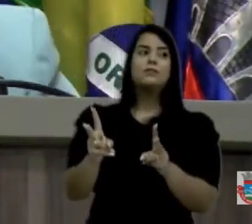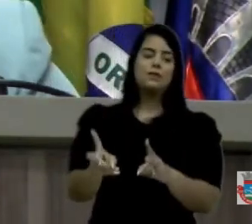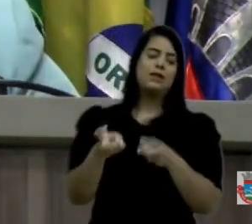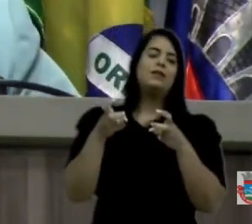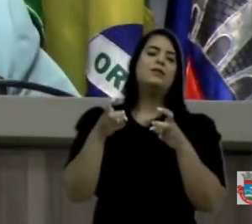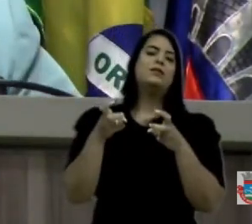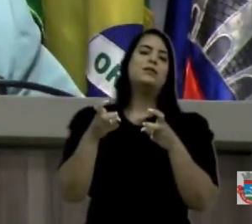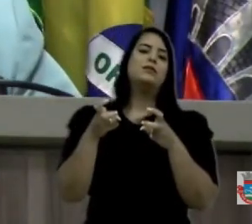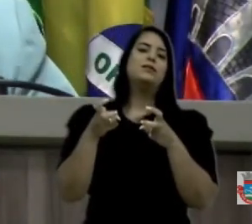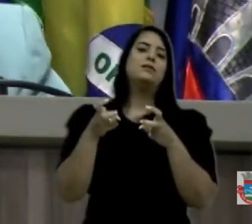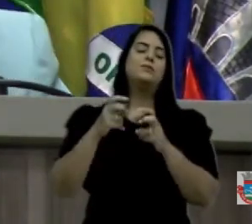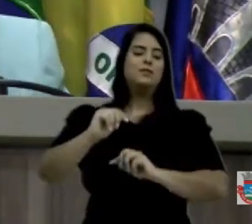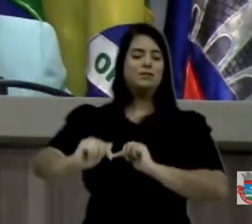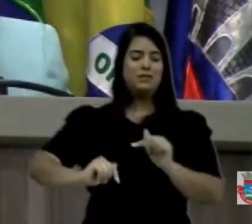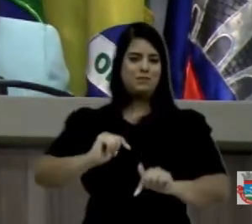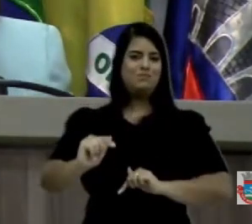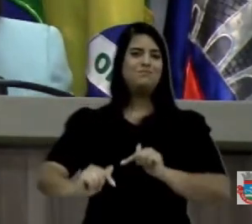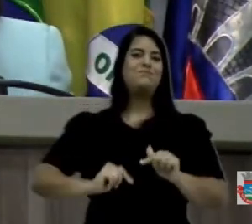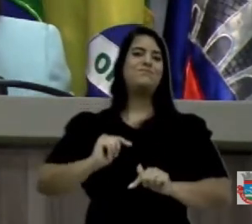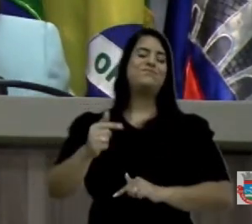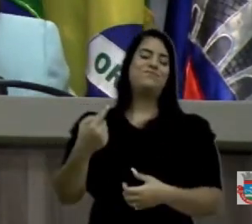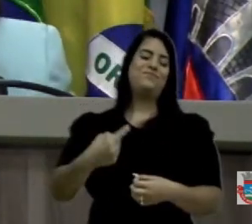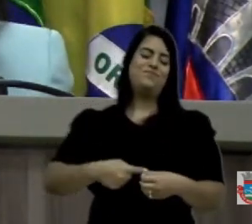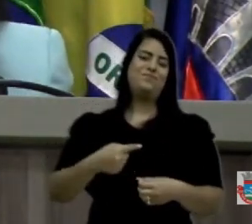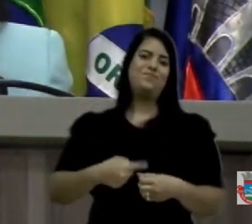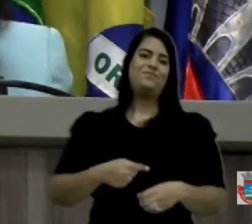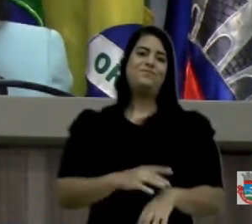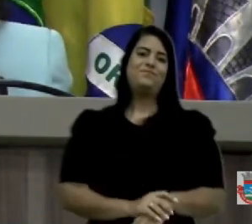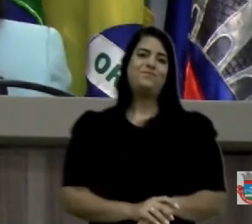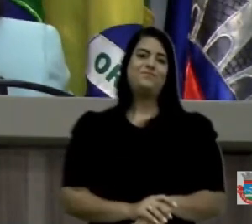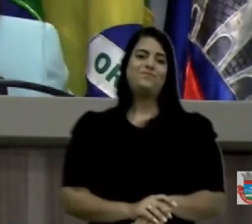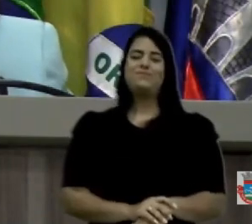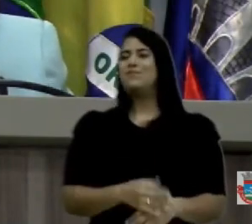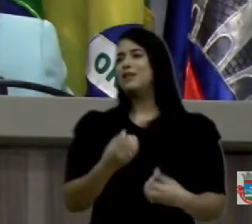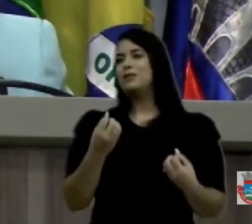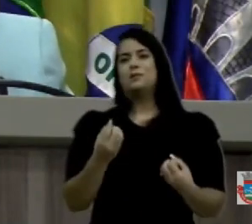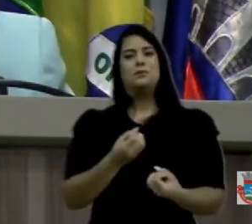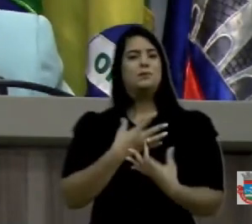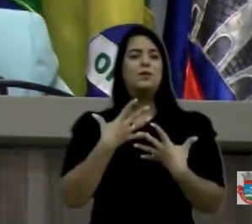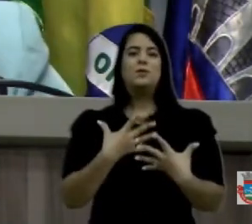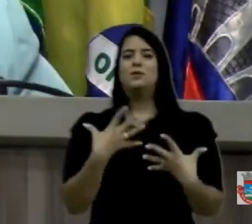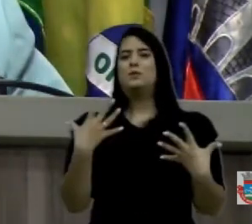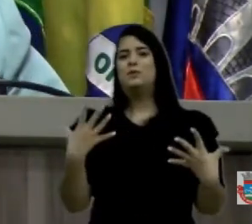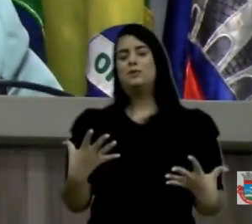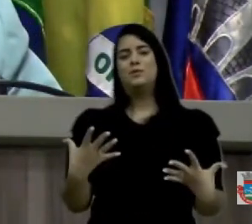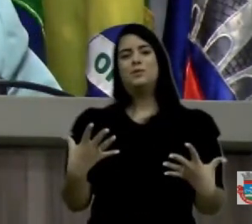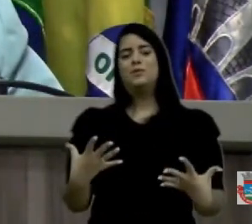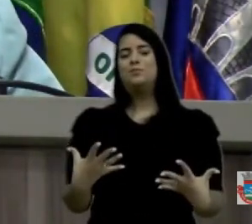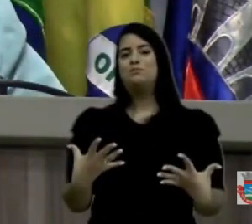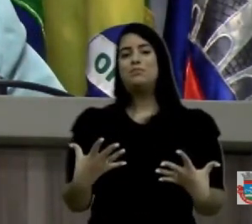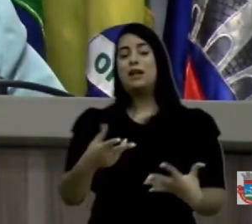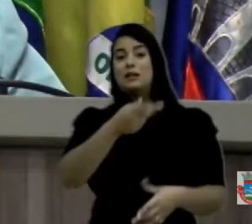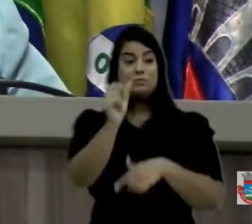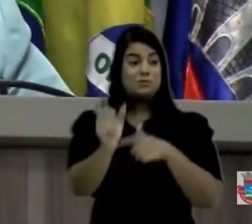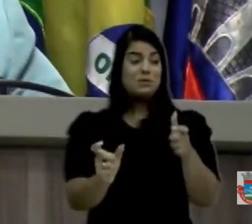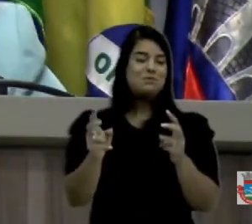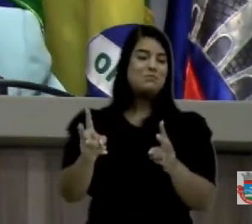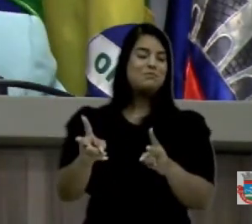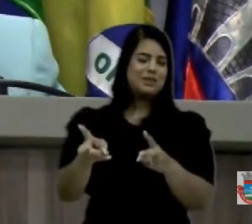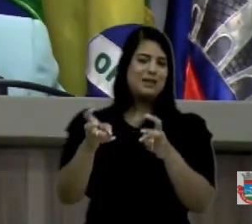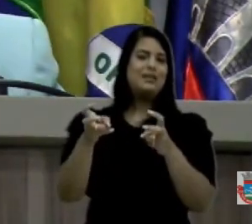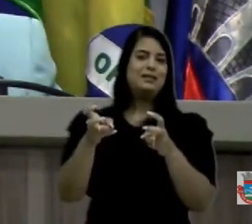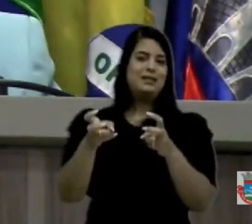sendo feito de trabalho em nossa cidade isso é muito gratificante é o reconhecimento das pessoas